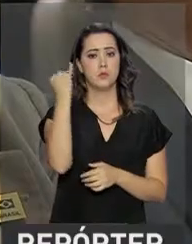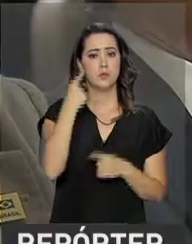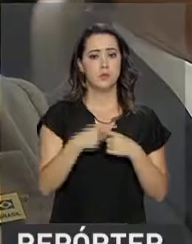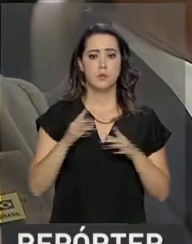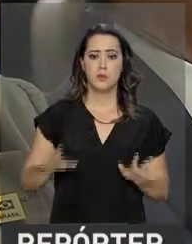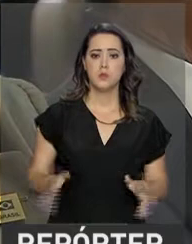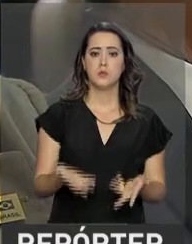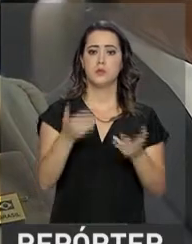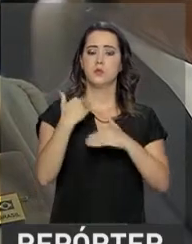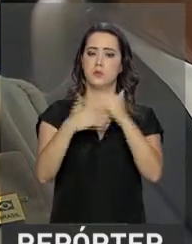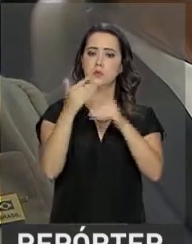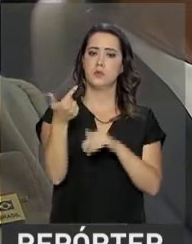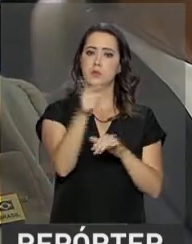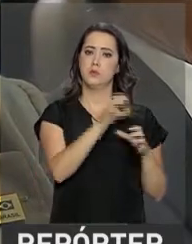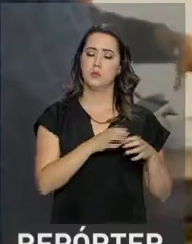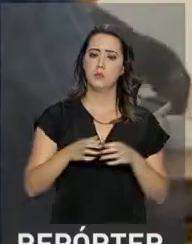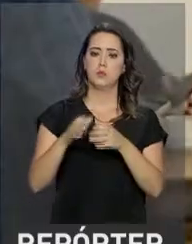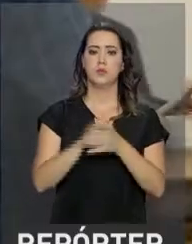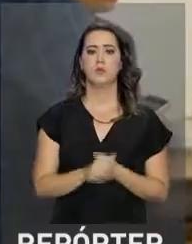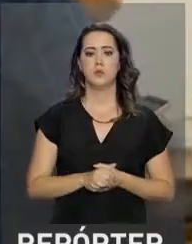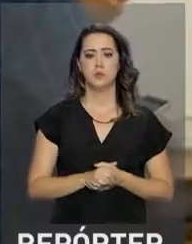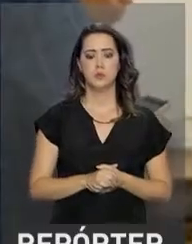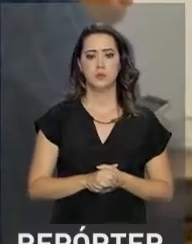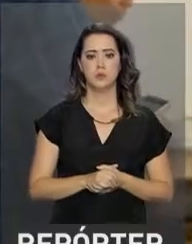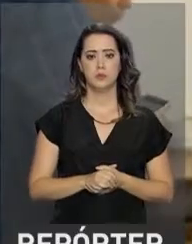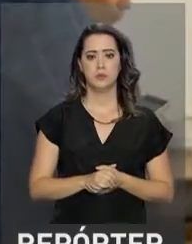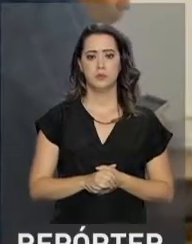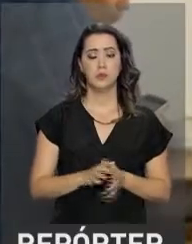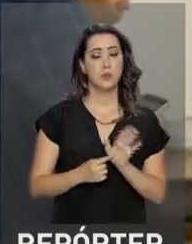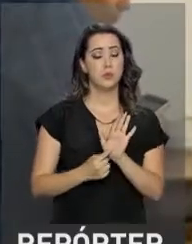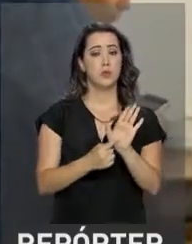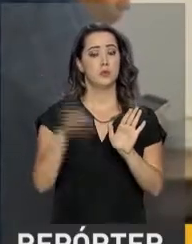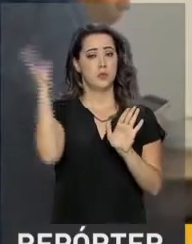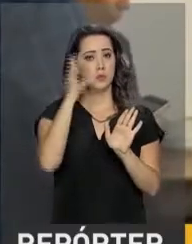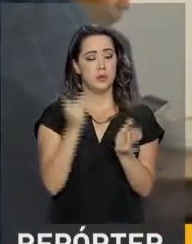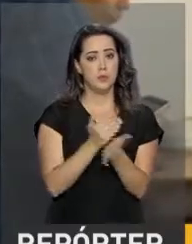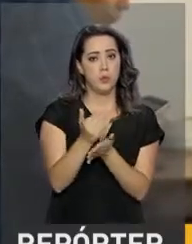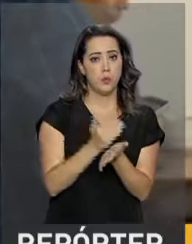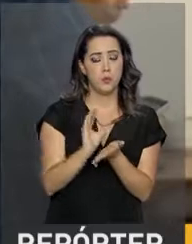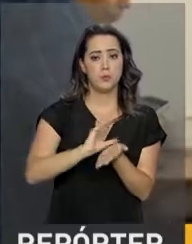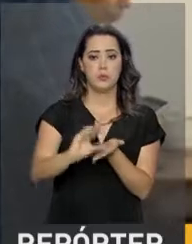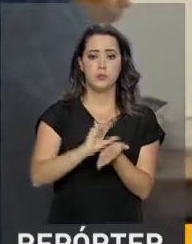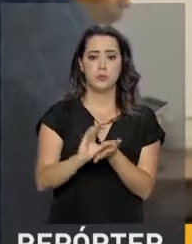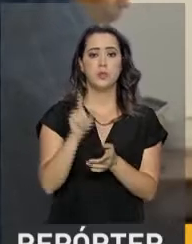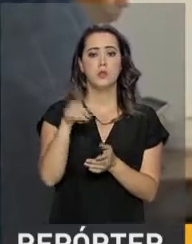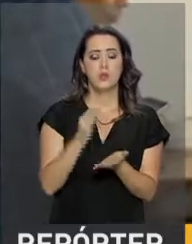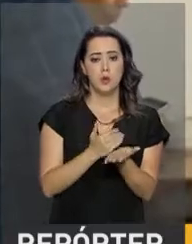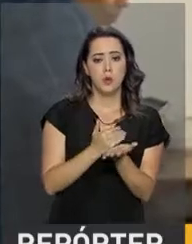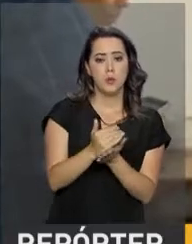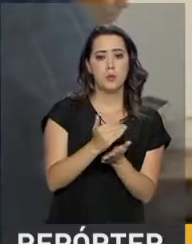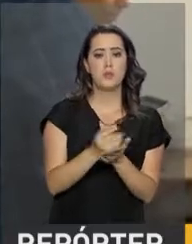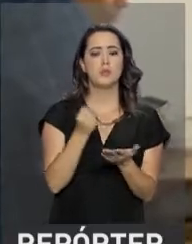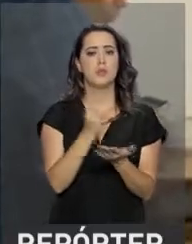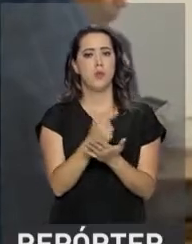porque estimulam o crescimento de outras áreas. Isso mostra que o Brasil começa a investir e começa a comprar